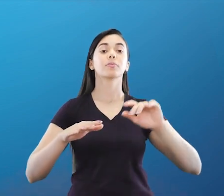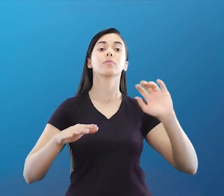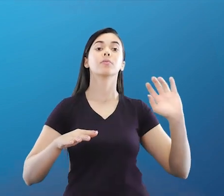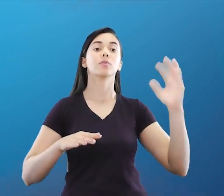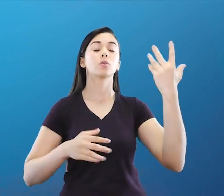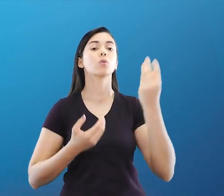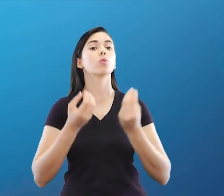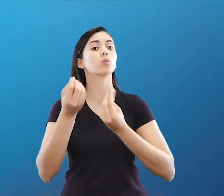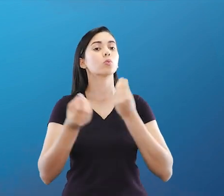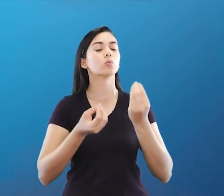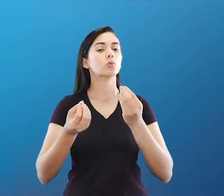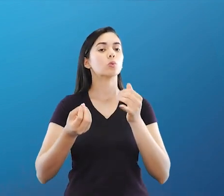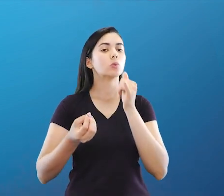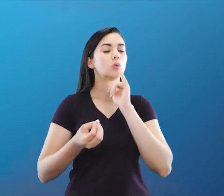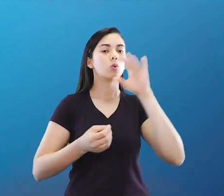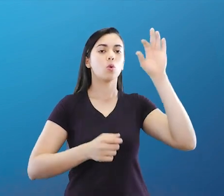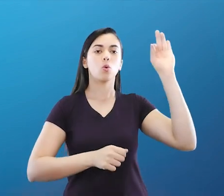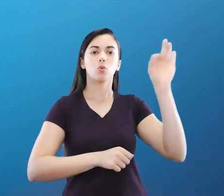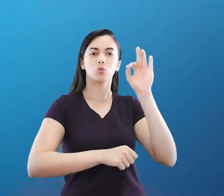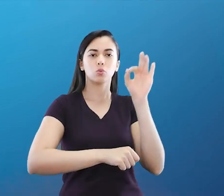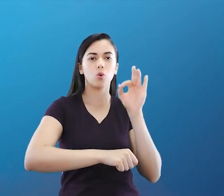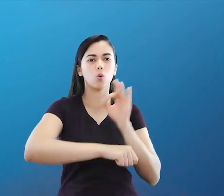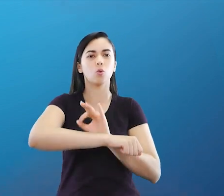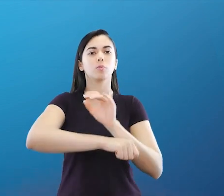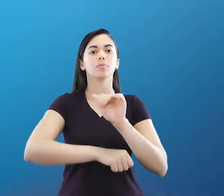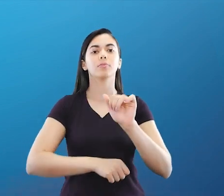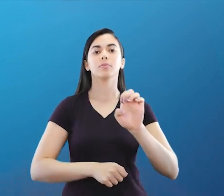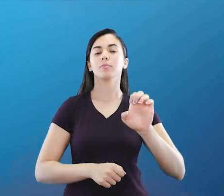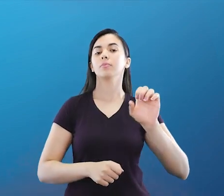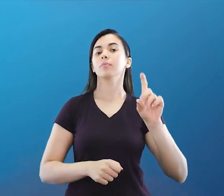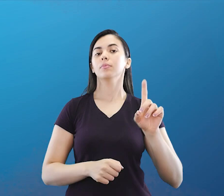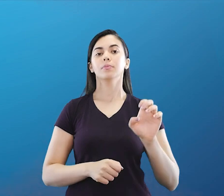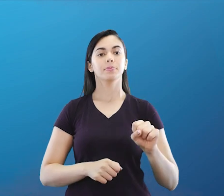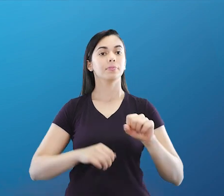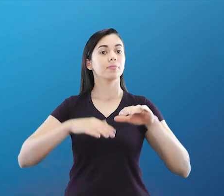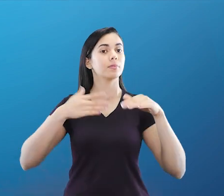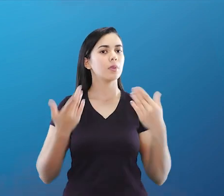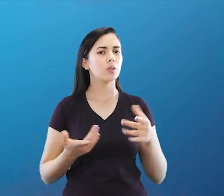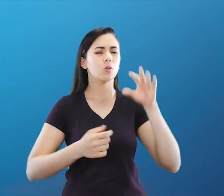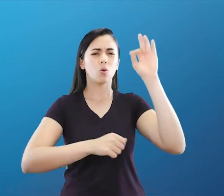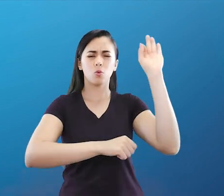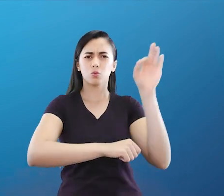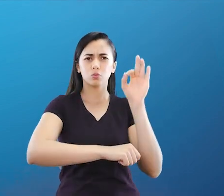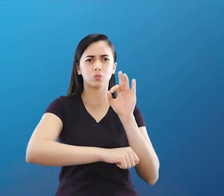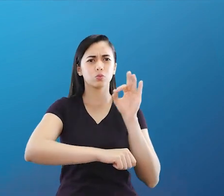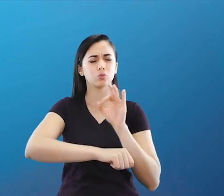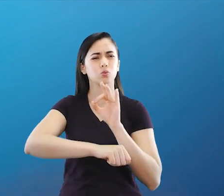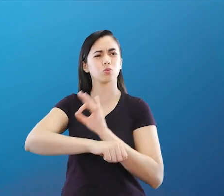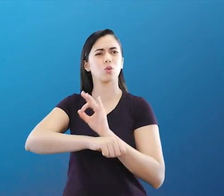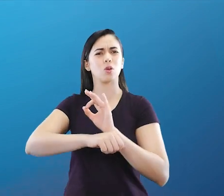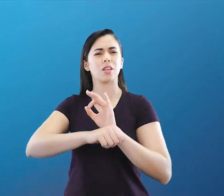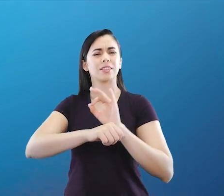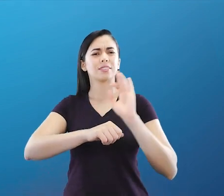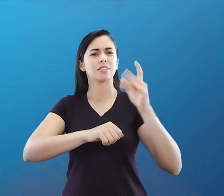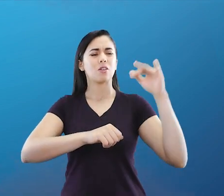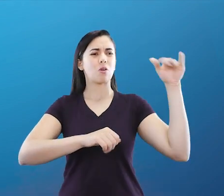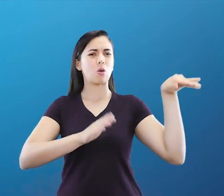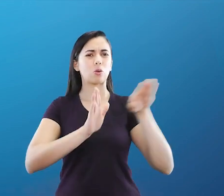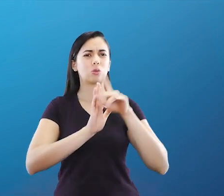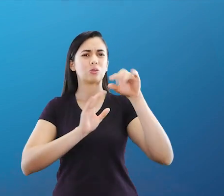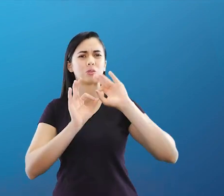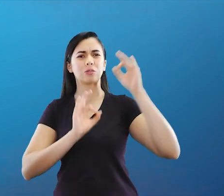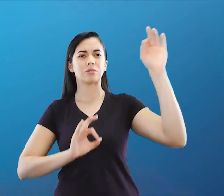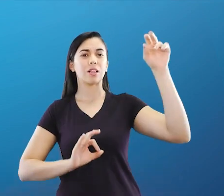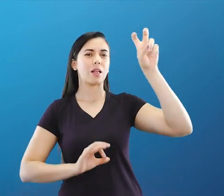ela acontece através da picada do mosquito Aedes aegypti. Esse mosquito ele veio de muito longe, ele